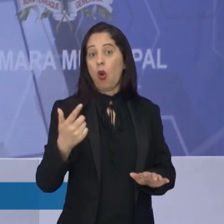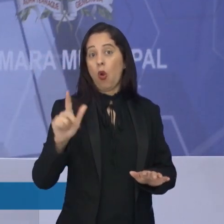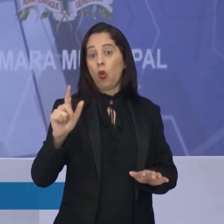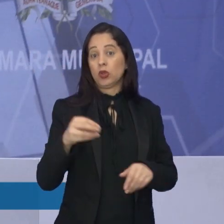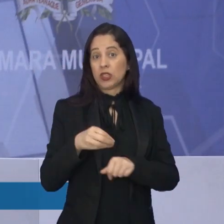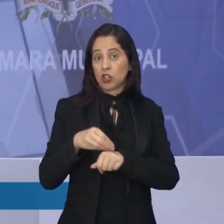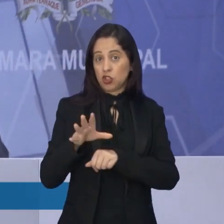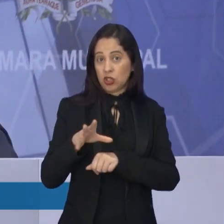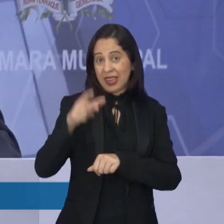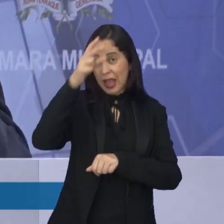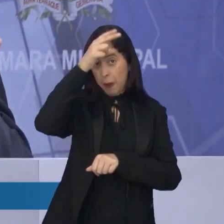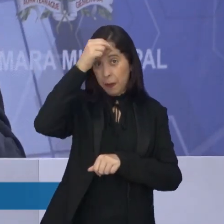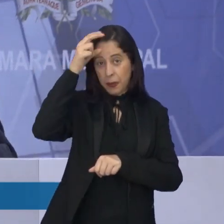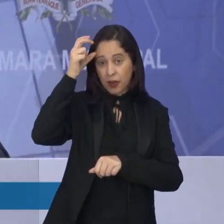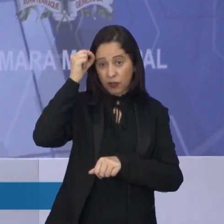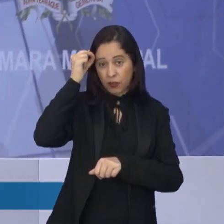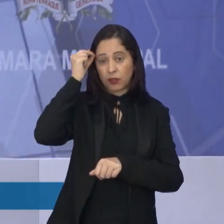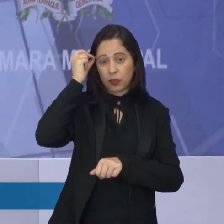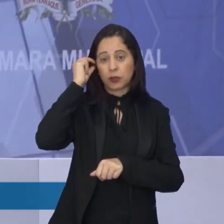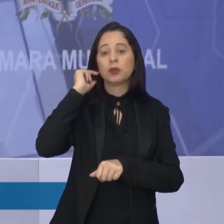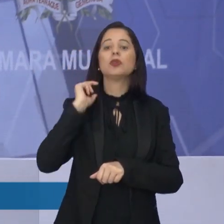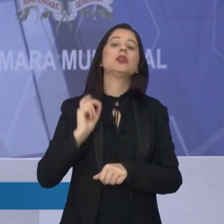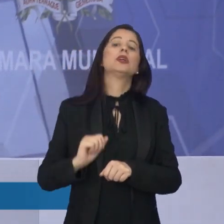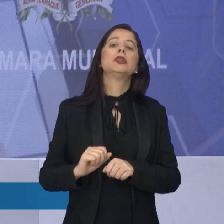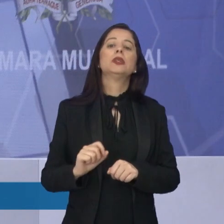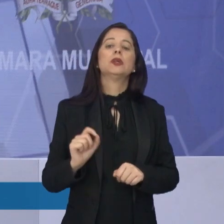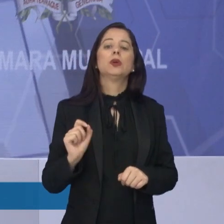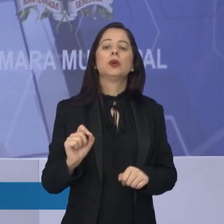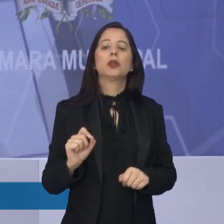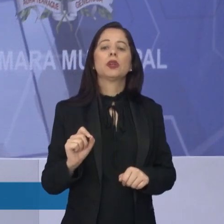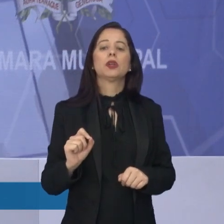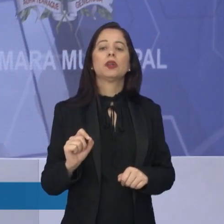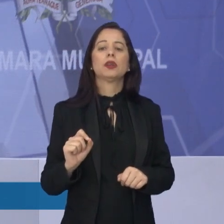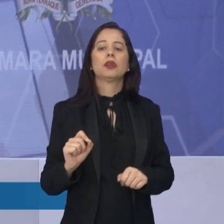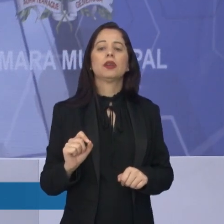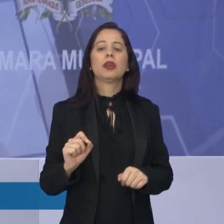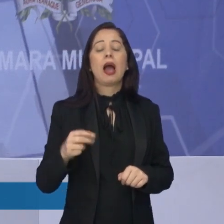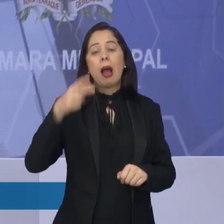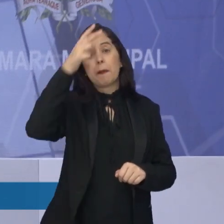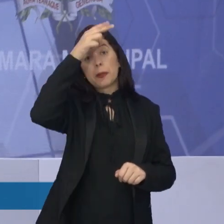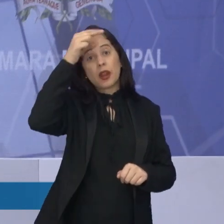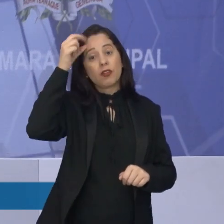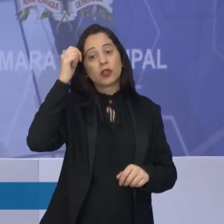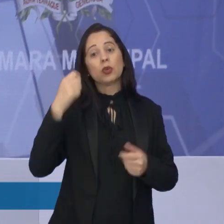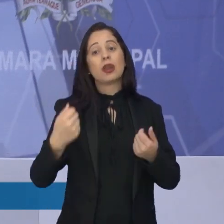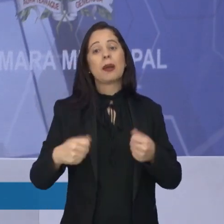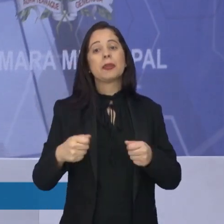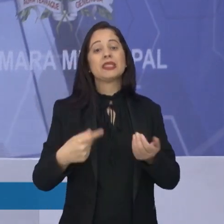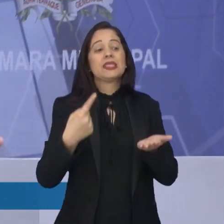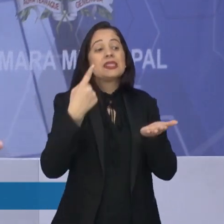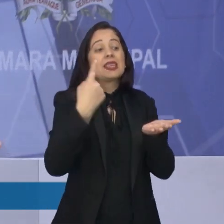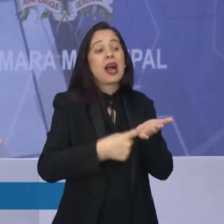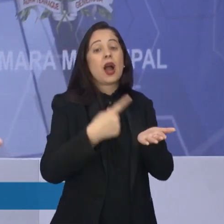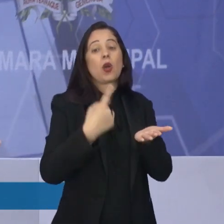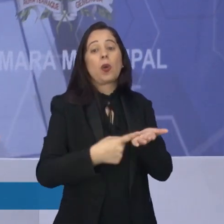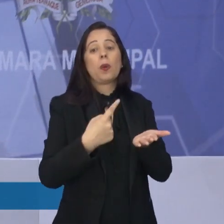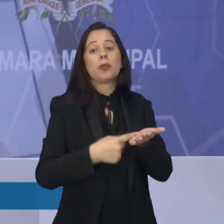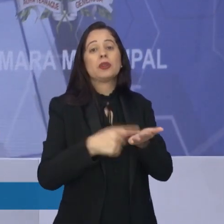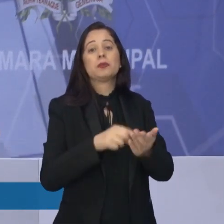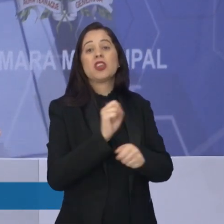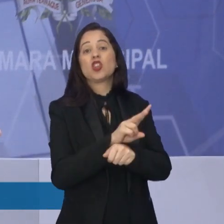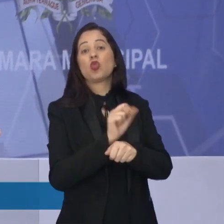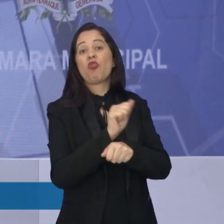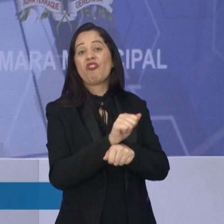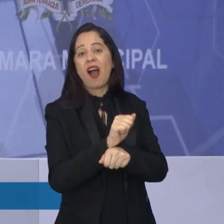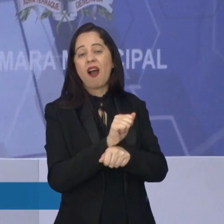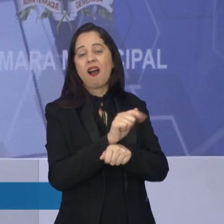a Prefeitura pudesse ter com relação ao ITA, é se preocupar um pouco mais com o compromisso de duplicação do número de